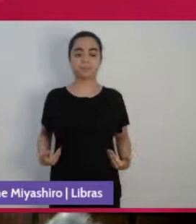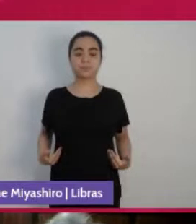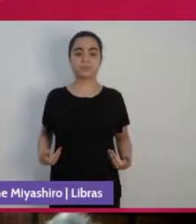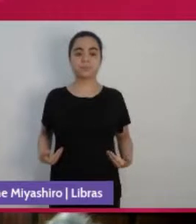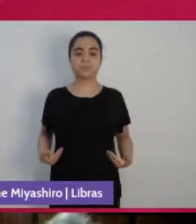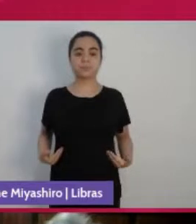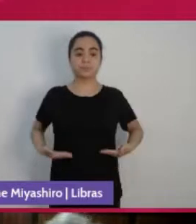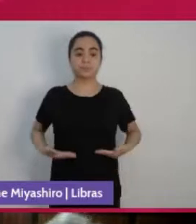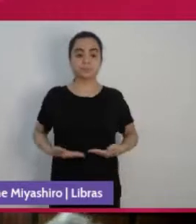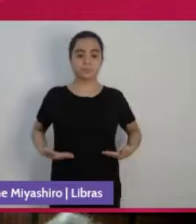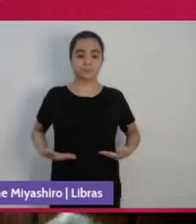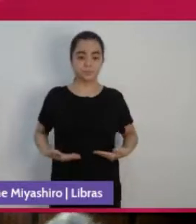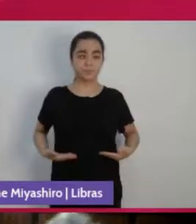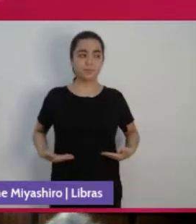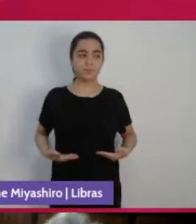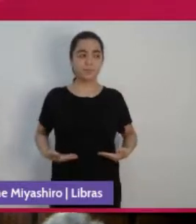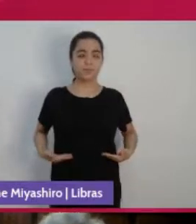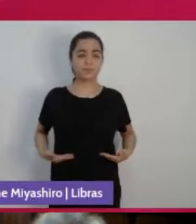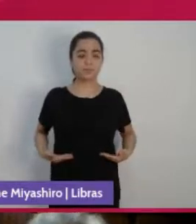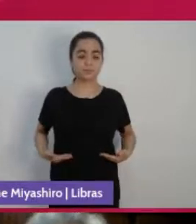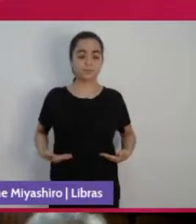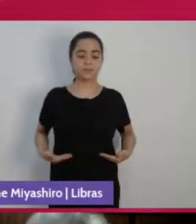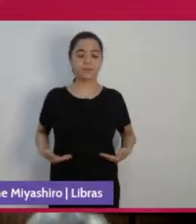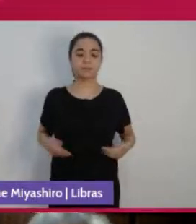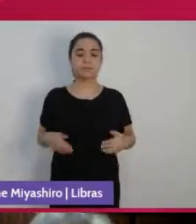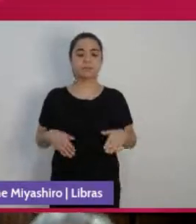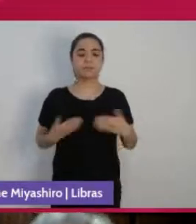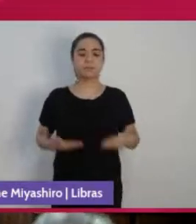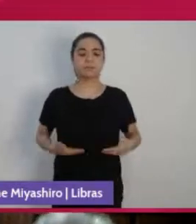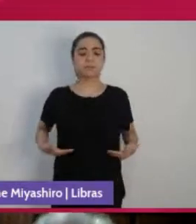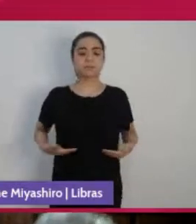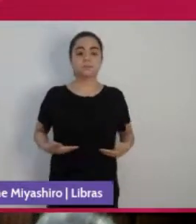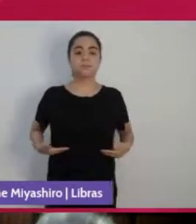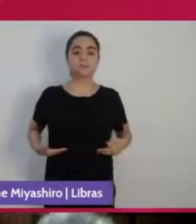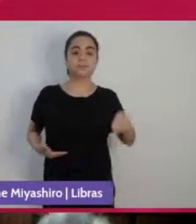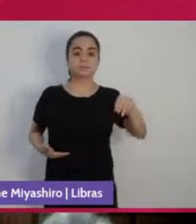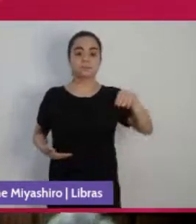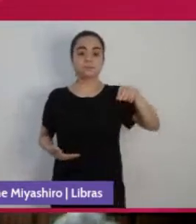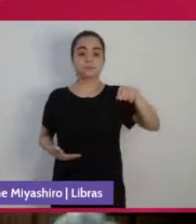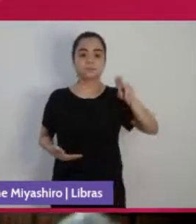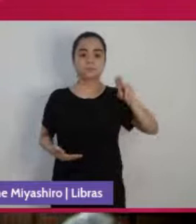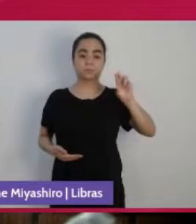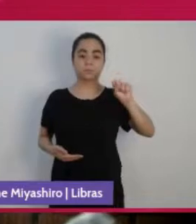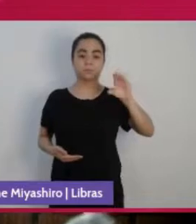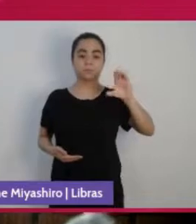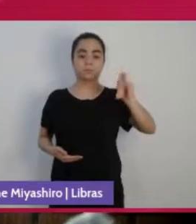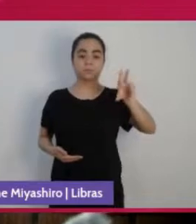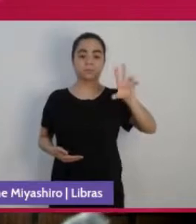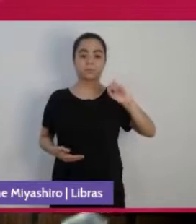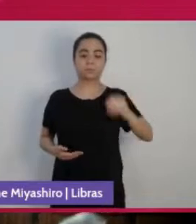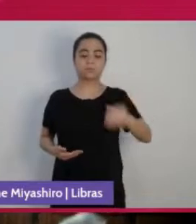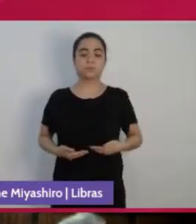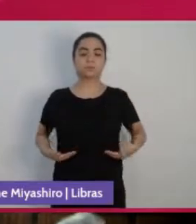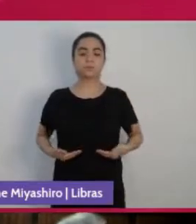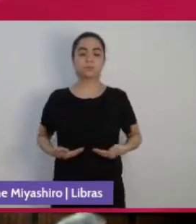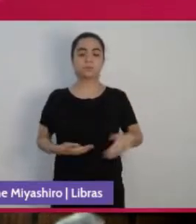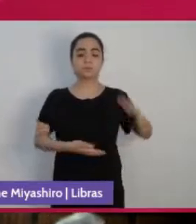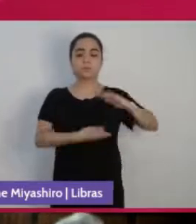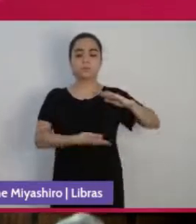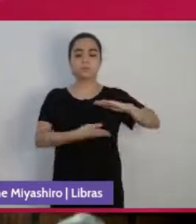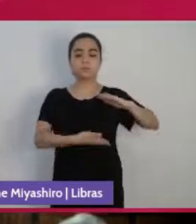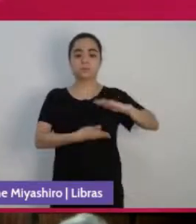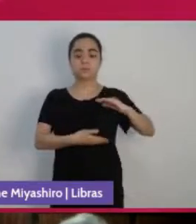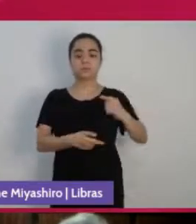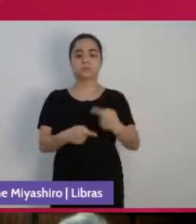da paciente. Na verdade, o eixo do músculo peitoral, tá? Mas o eixo da mama. Por quê? Aqui eu